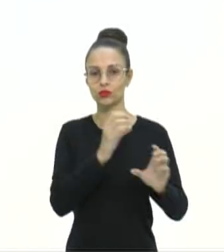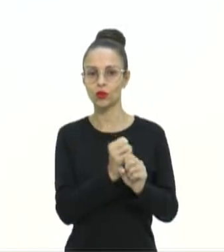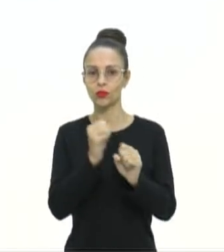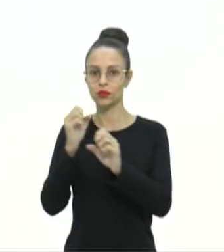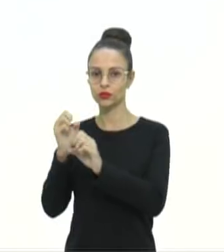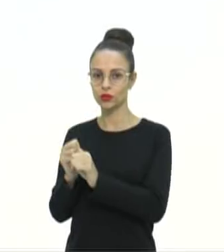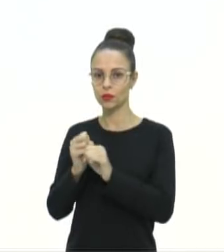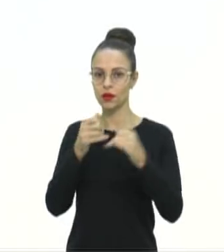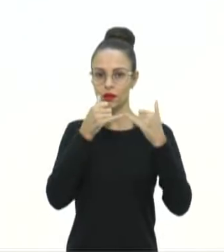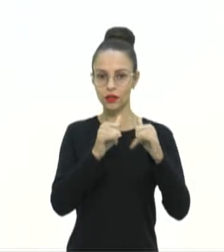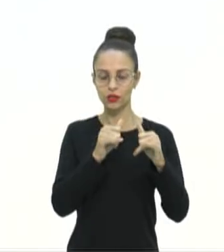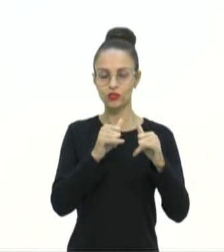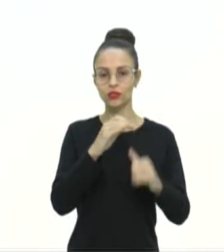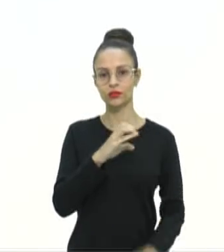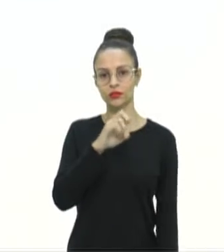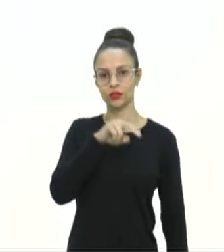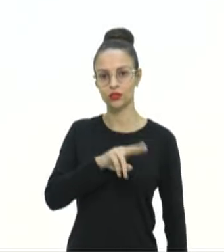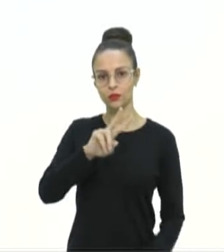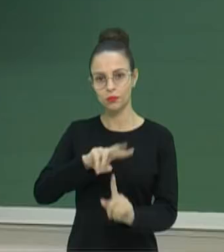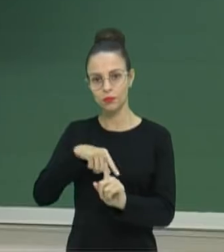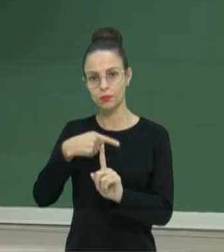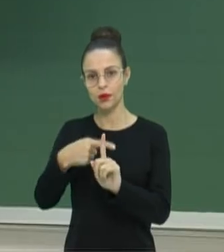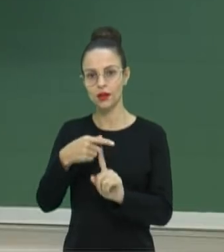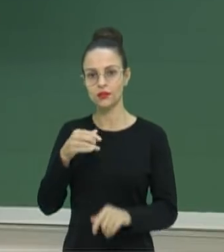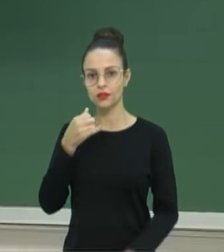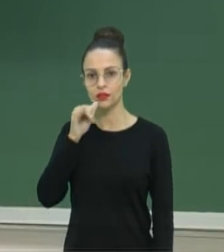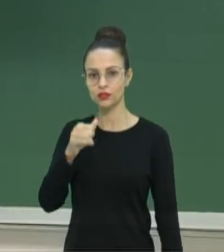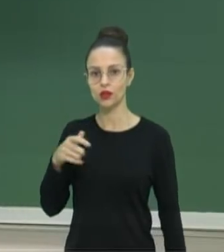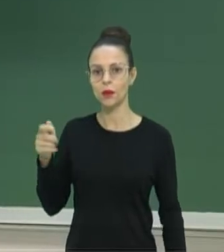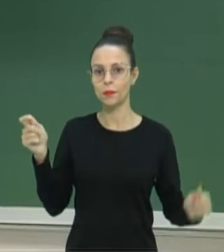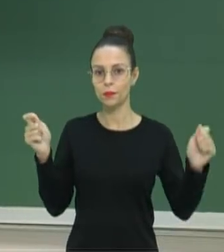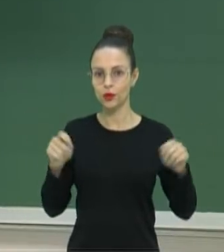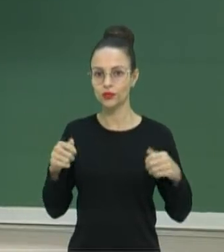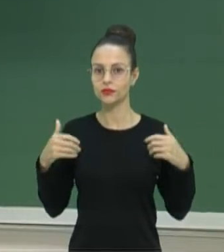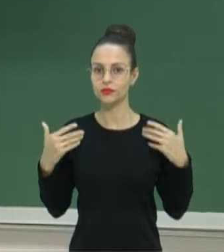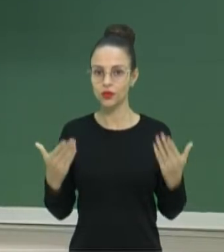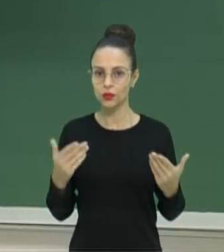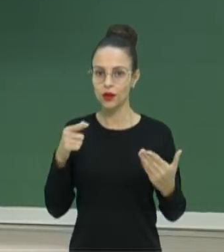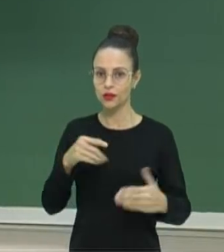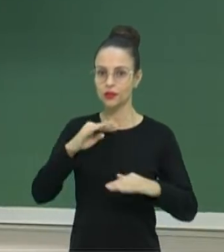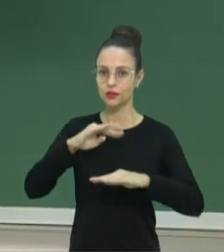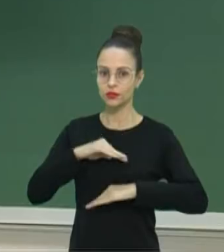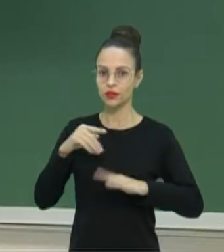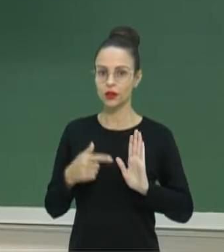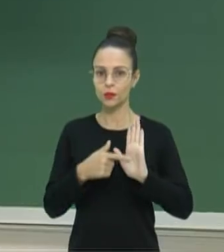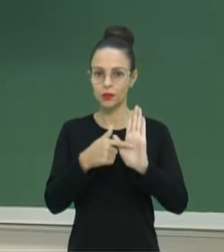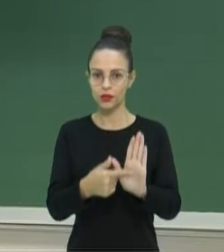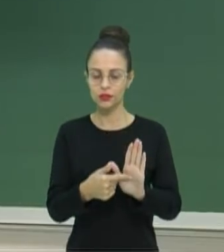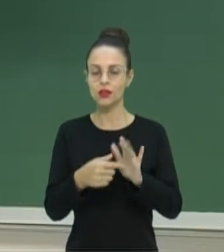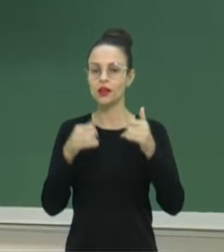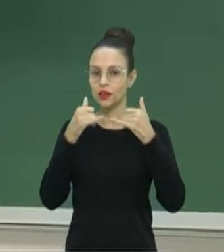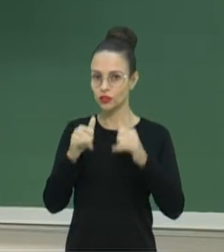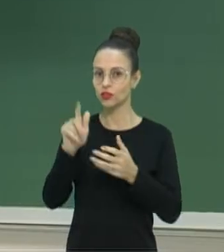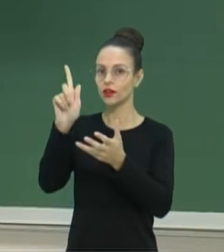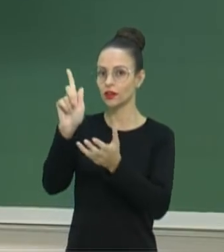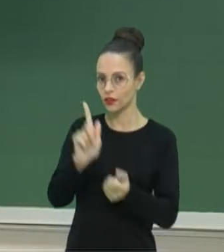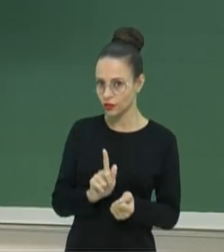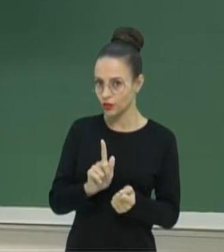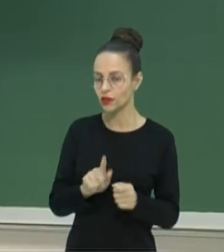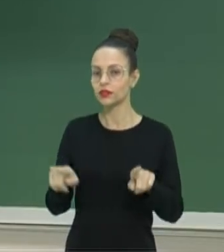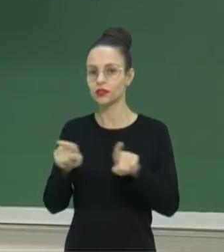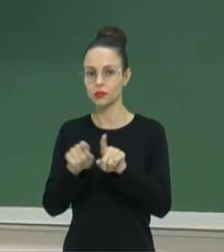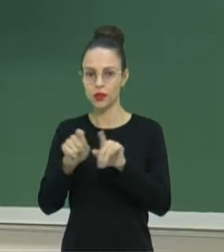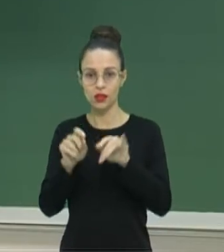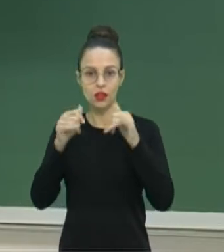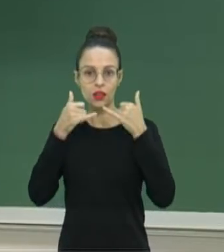energia cinética mais as energias potenciais, que nessa situação representa tanto a energia gravitacional como